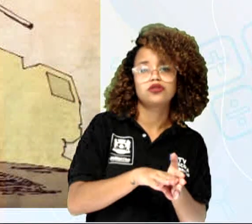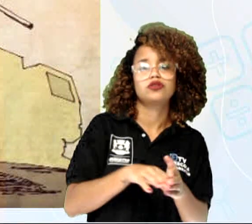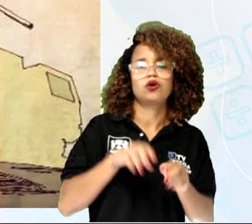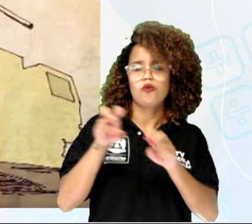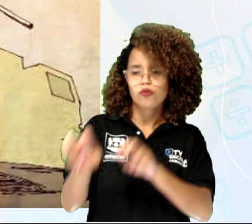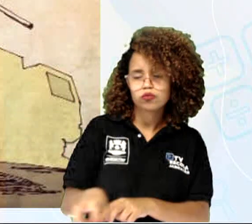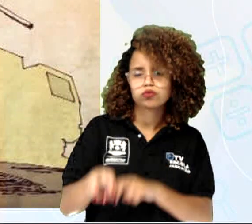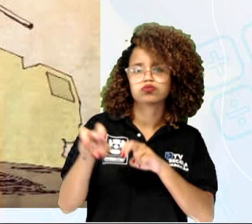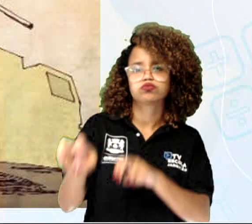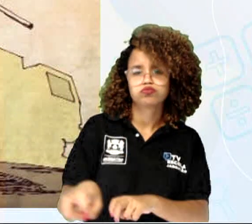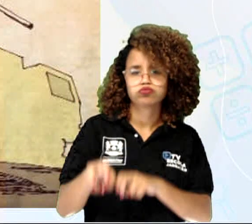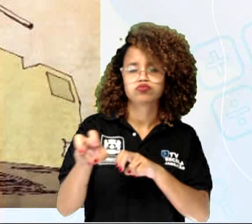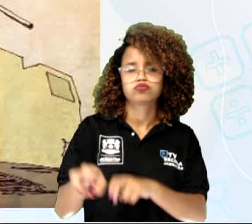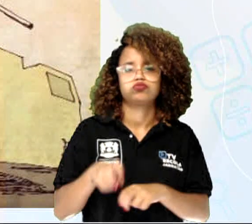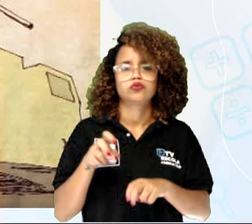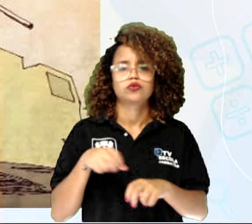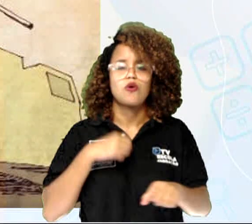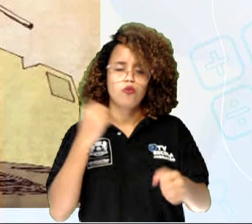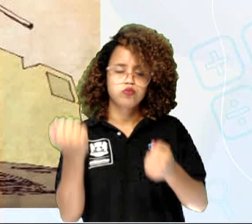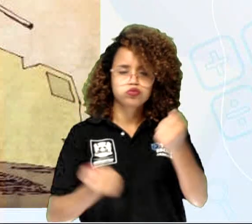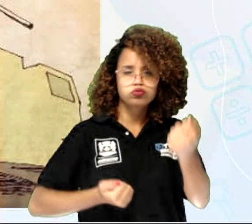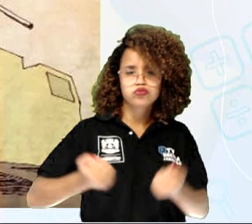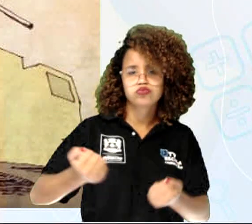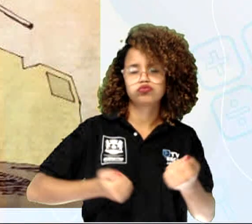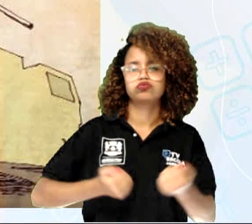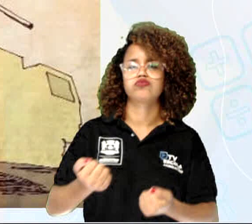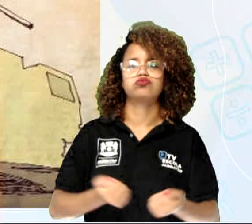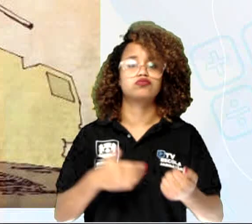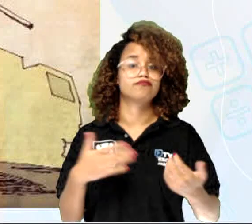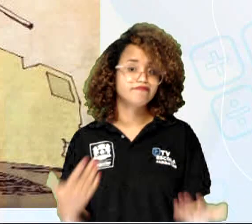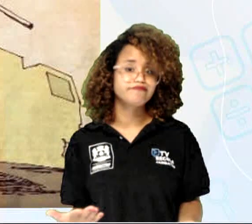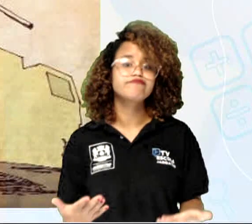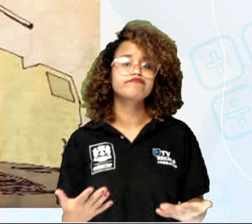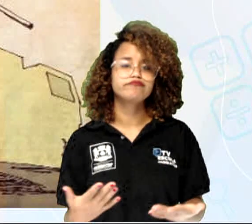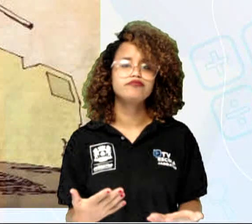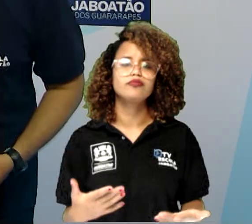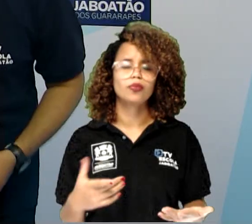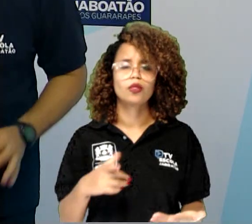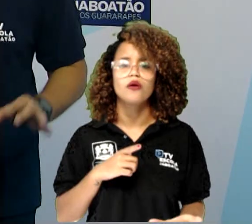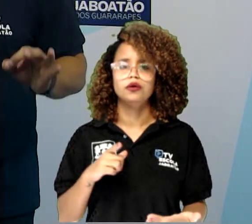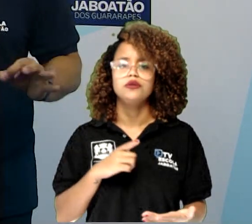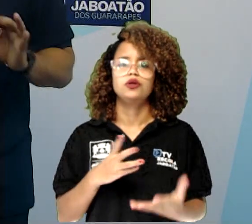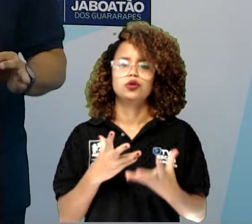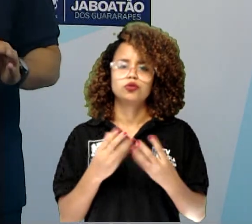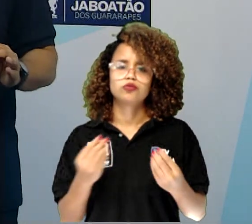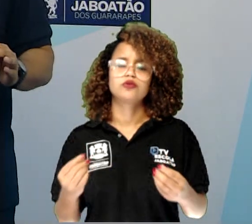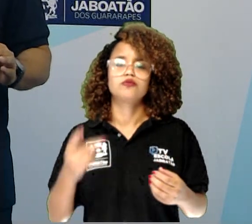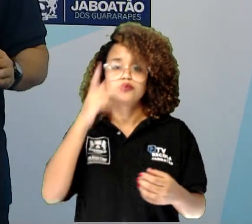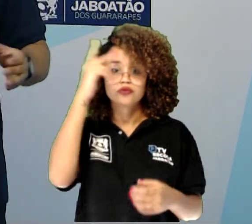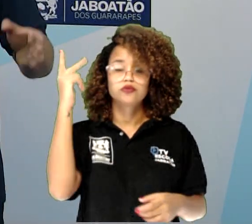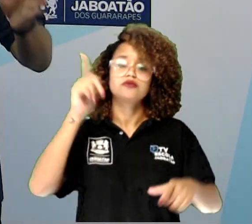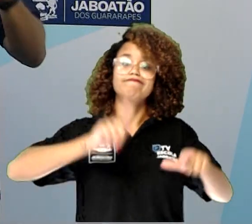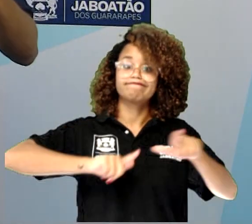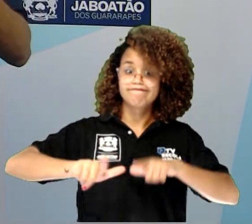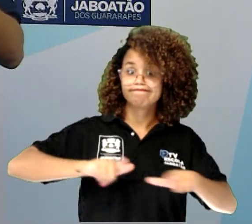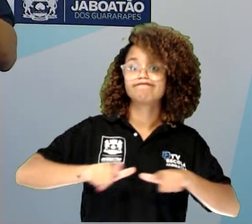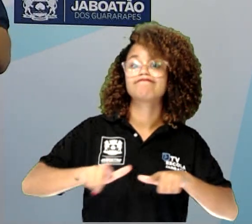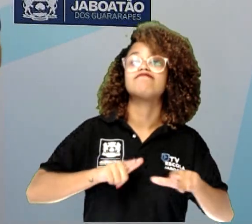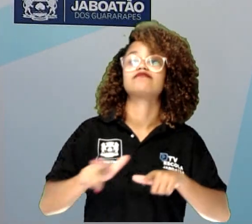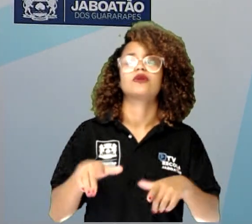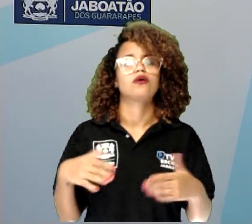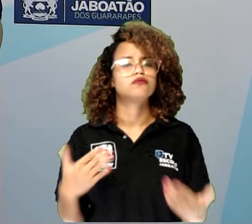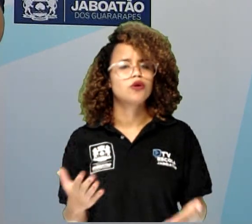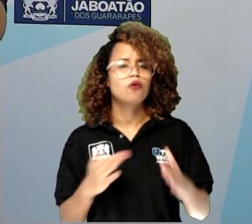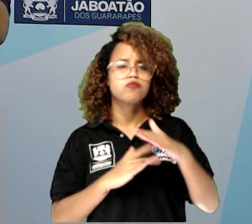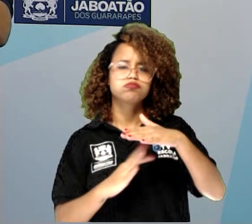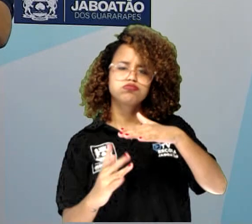chamada mecanização agrícola, ela acabou liberando bastante mão de obra. E aí essa